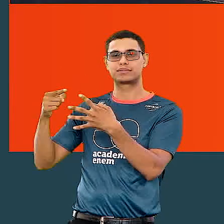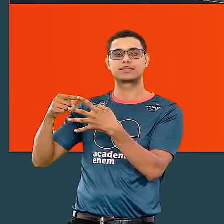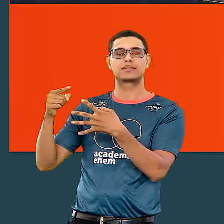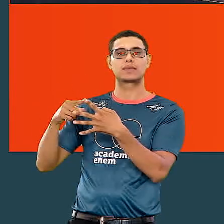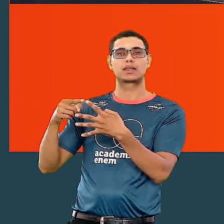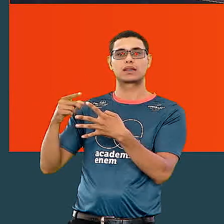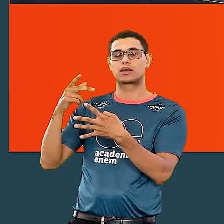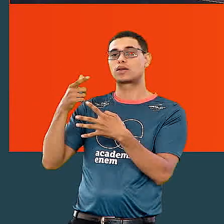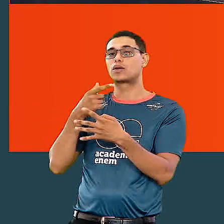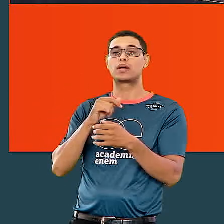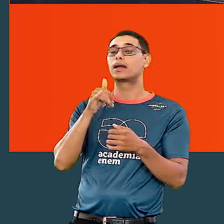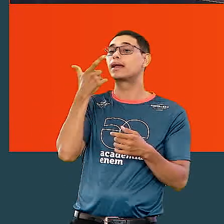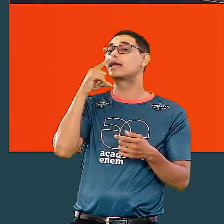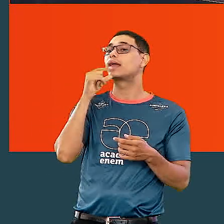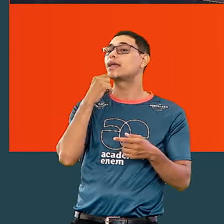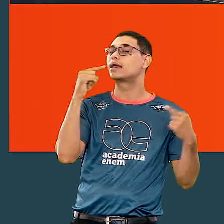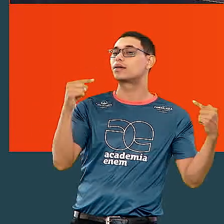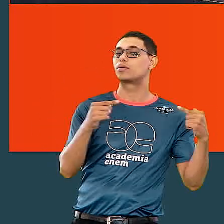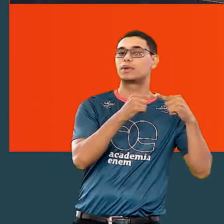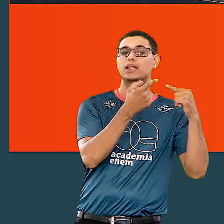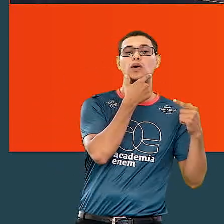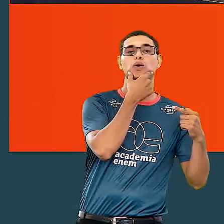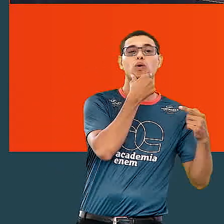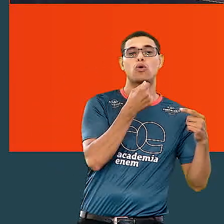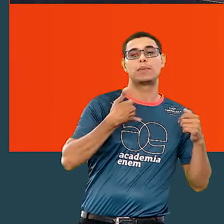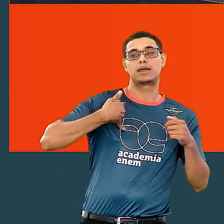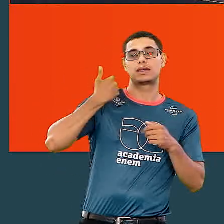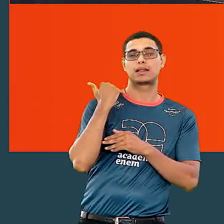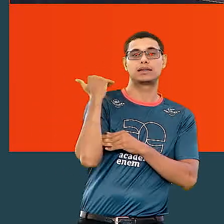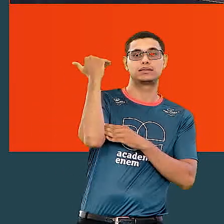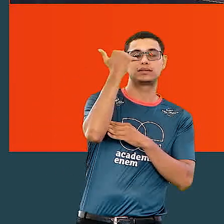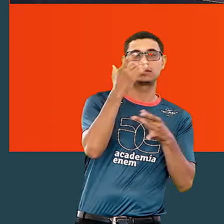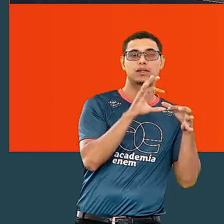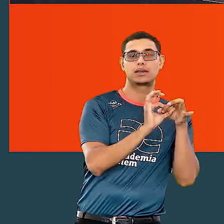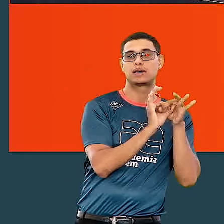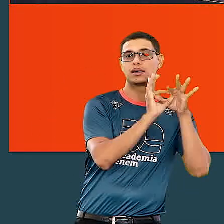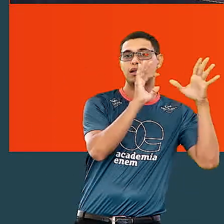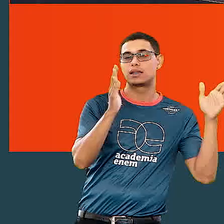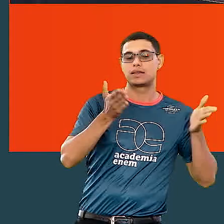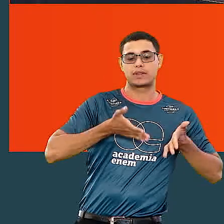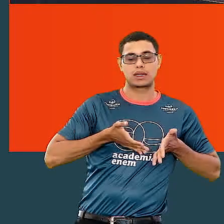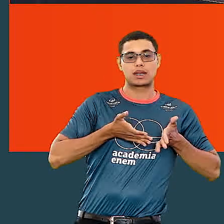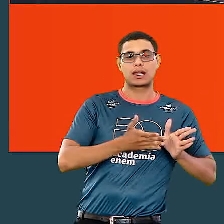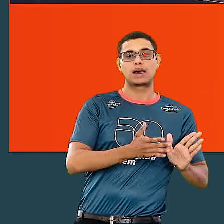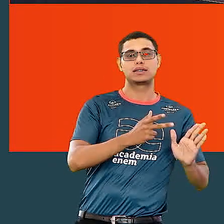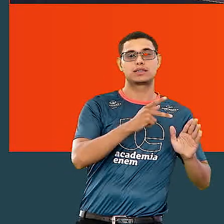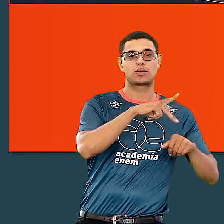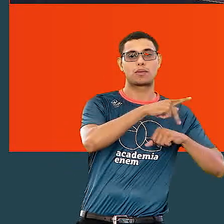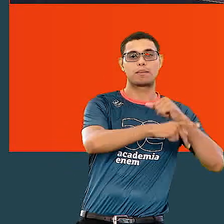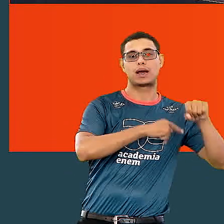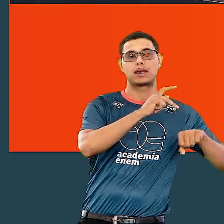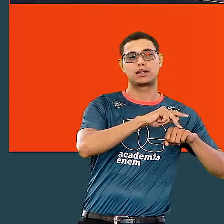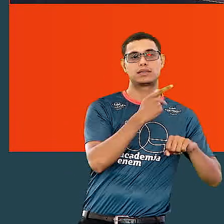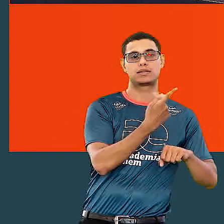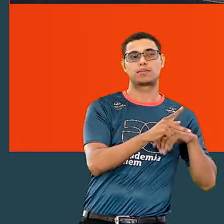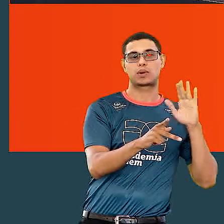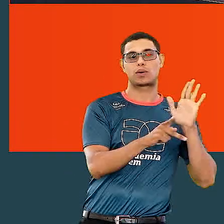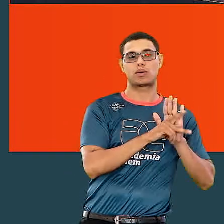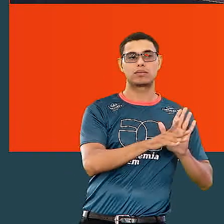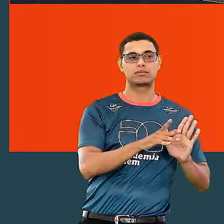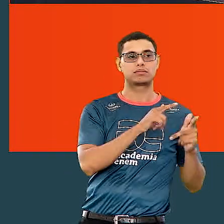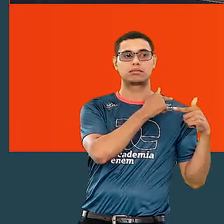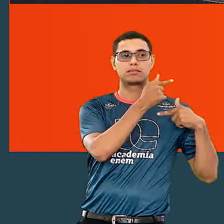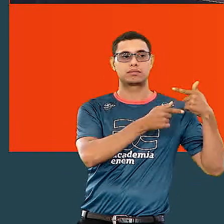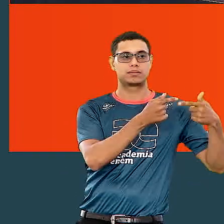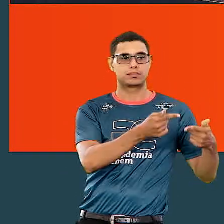Grécia Antiga homem, maior de idade, livre, nascido de pai e mãe ateniense. Esse é cidadão. E quando esse cara